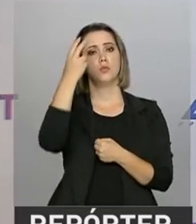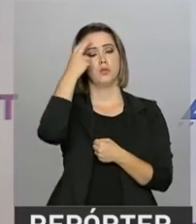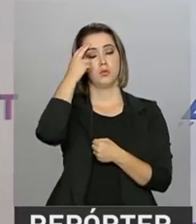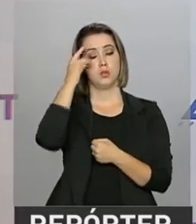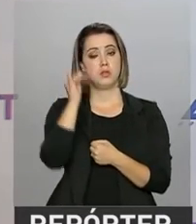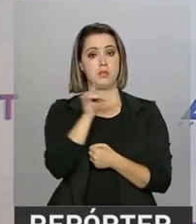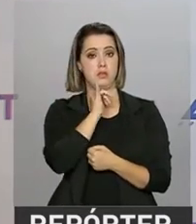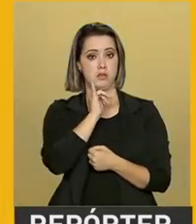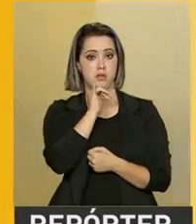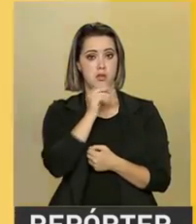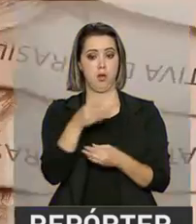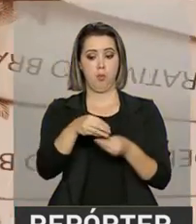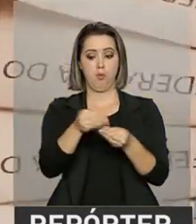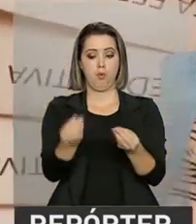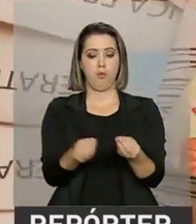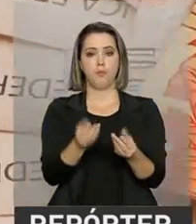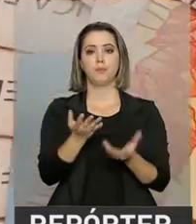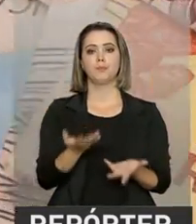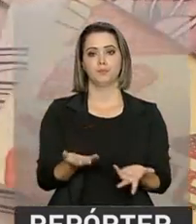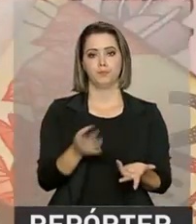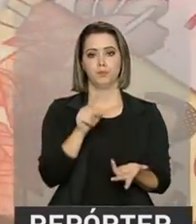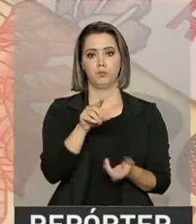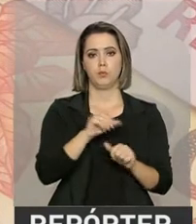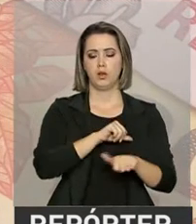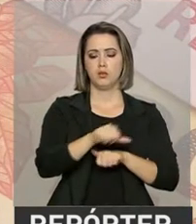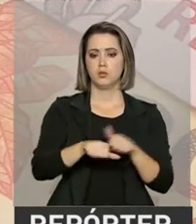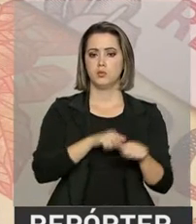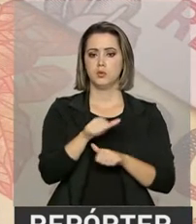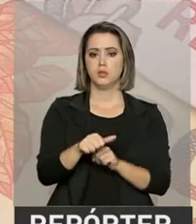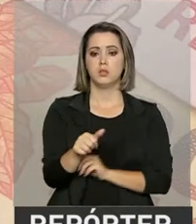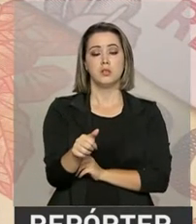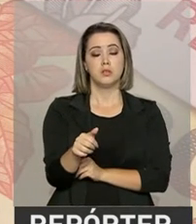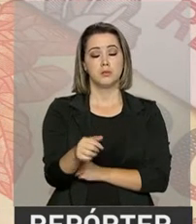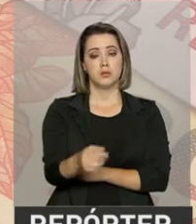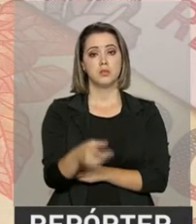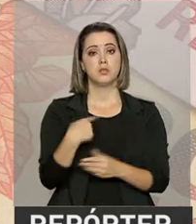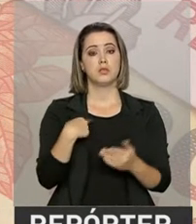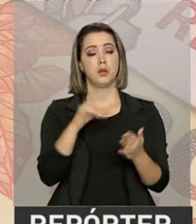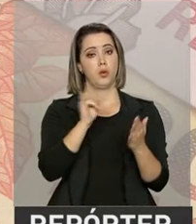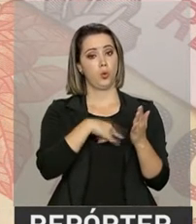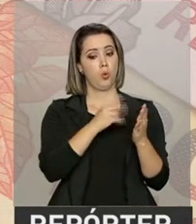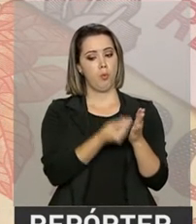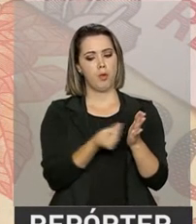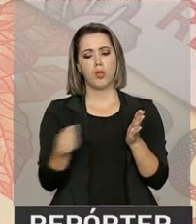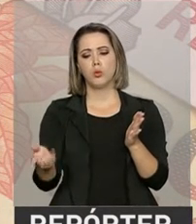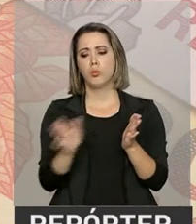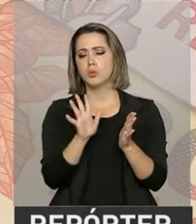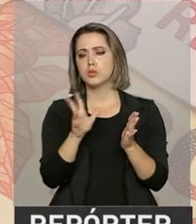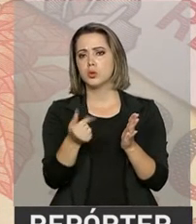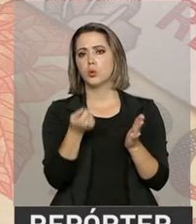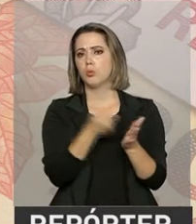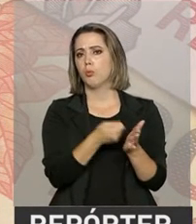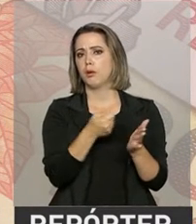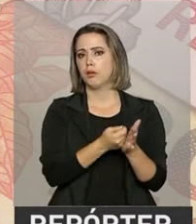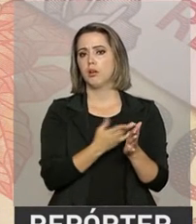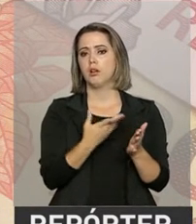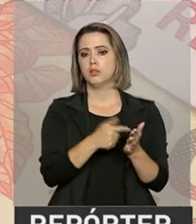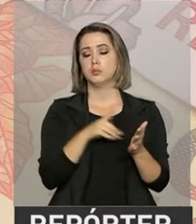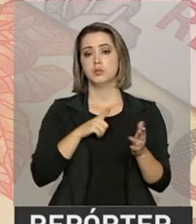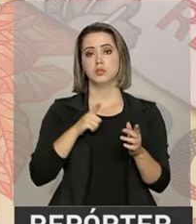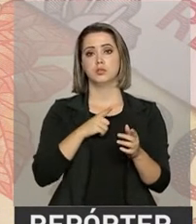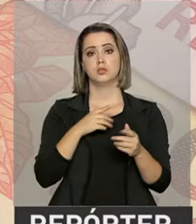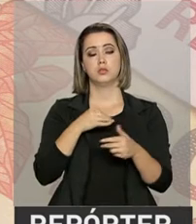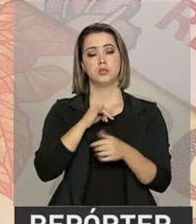por exemplo entre as principais mudanças estão a prestação de contas em tempo real ea criação de um sistema eletrônico